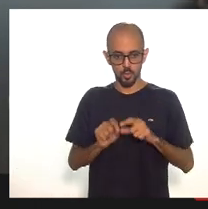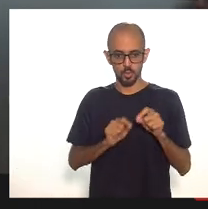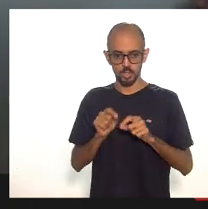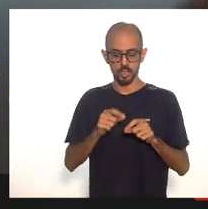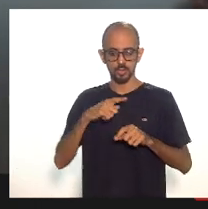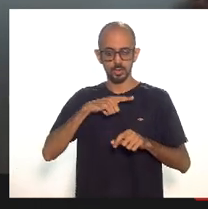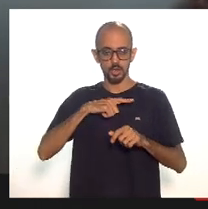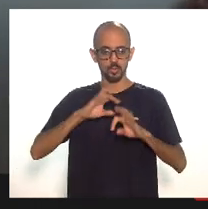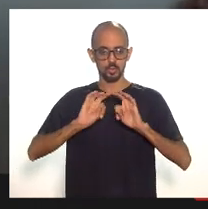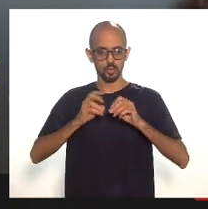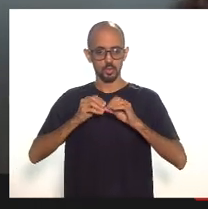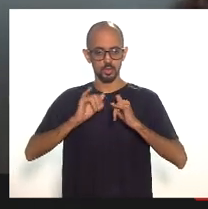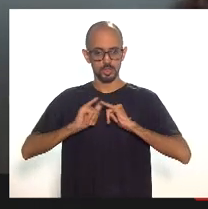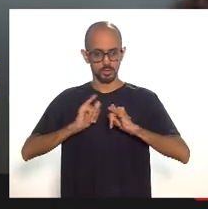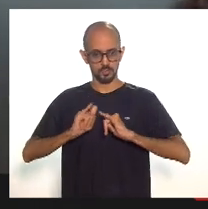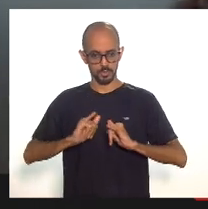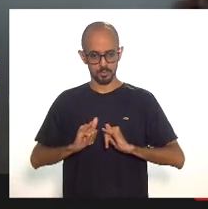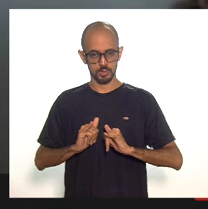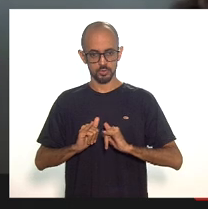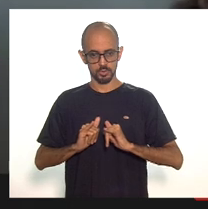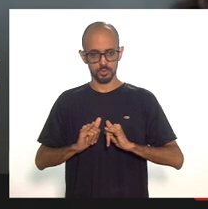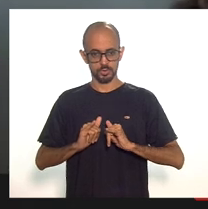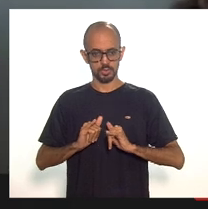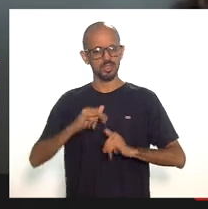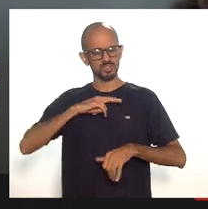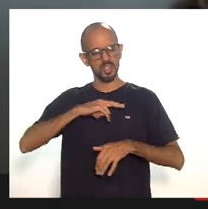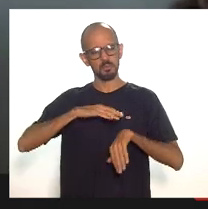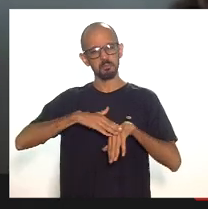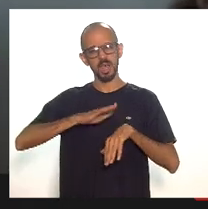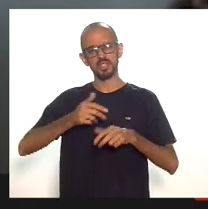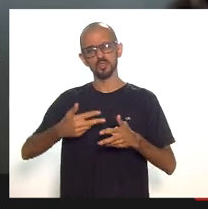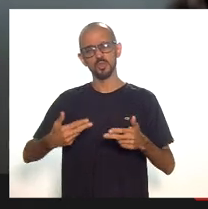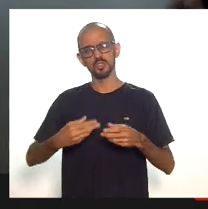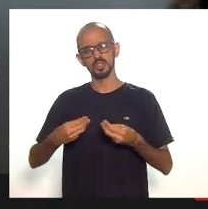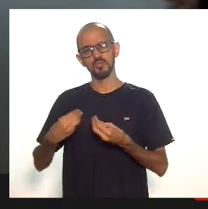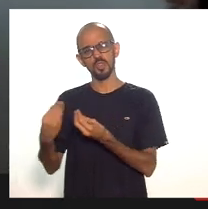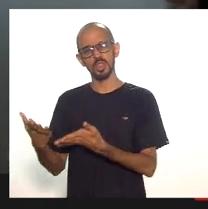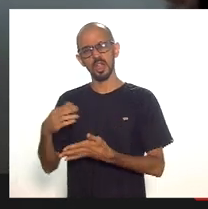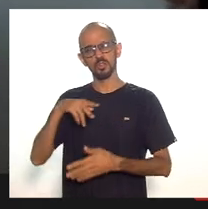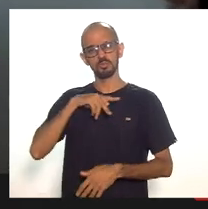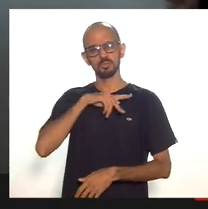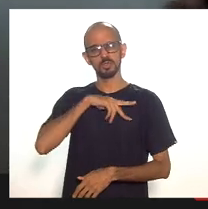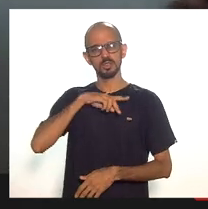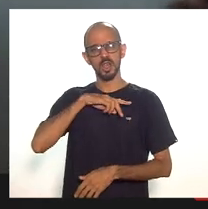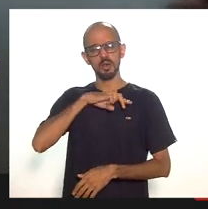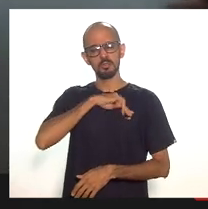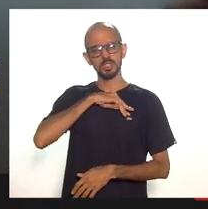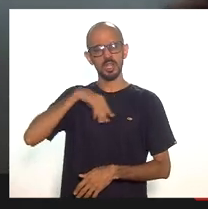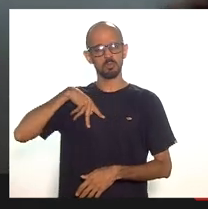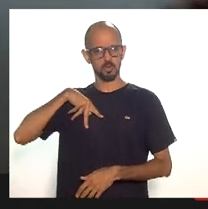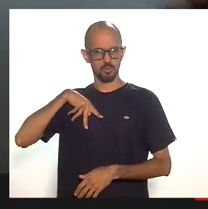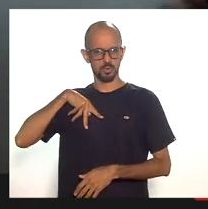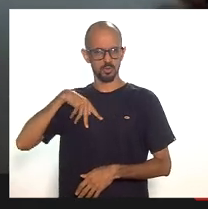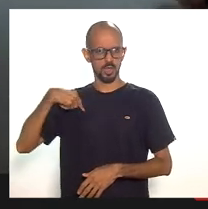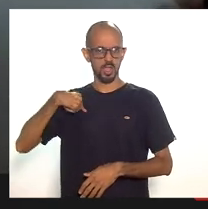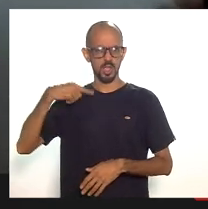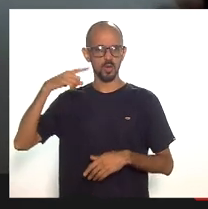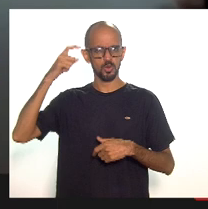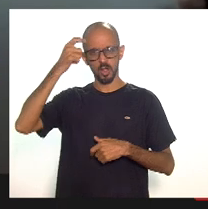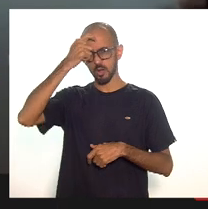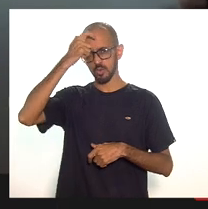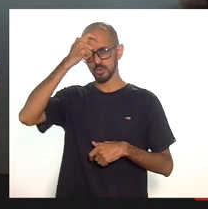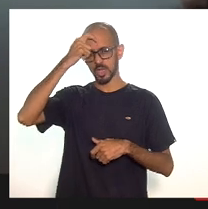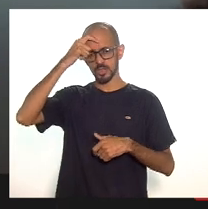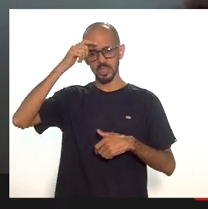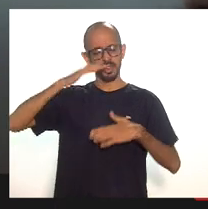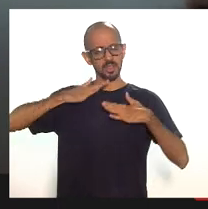dados aqui, eu passei para a senhora, tem muito mais coisas ainda que foram entregues ao Ministério Público. Eu tenho a minha consciência tranquila de onde eu passei,